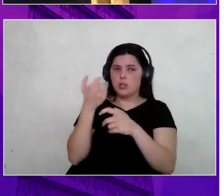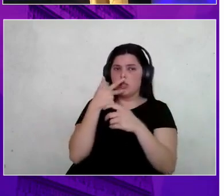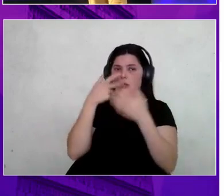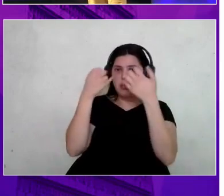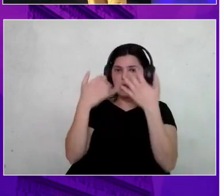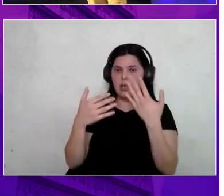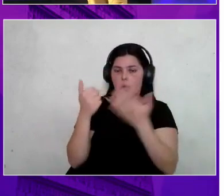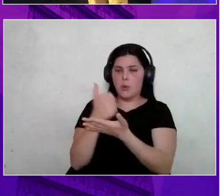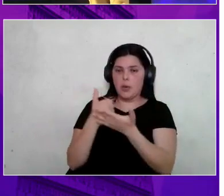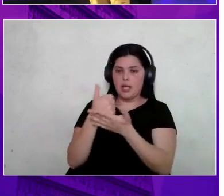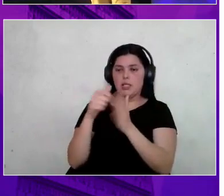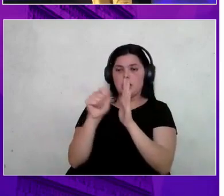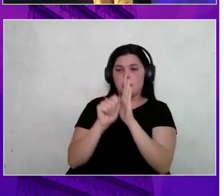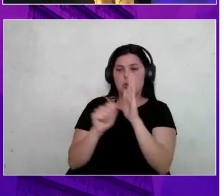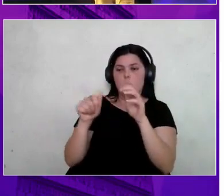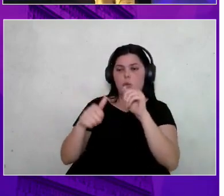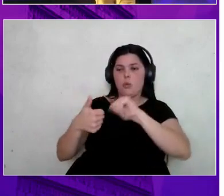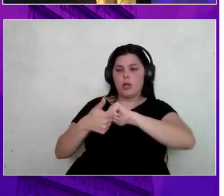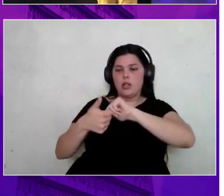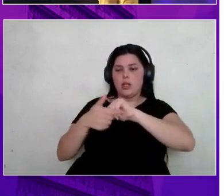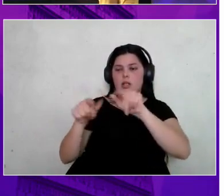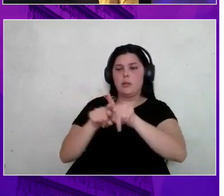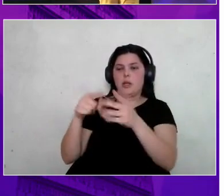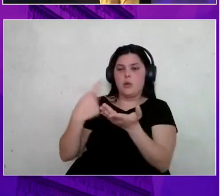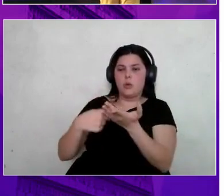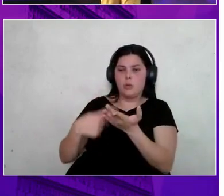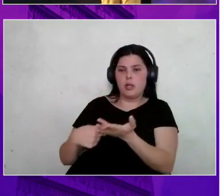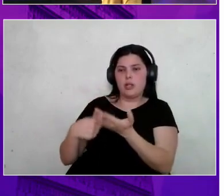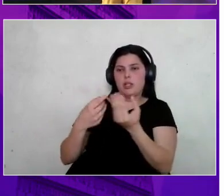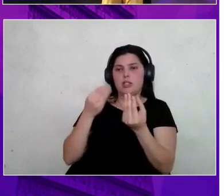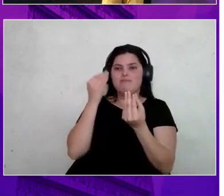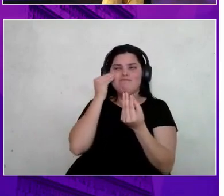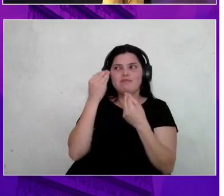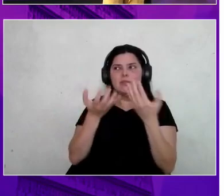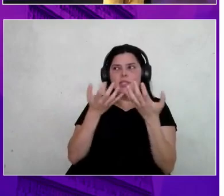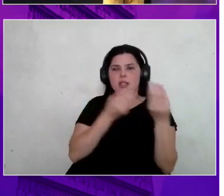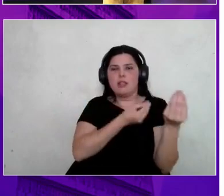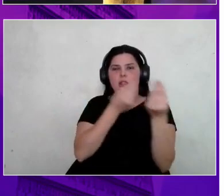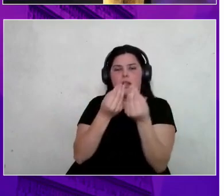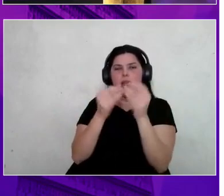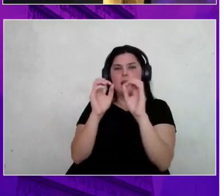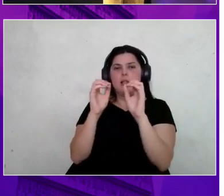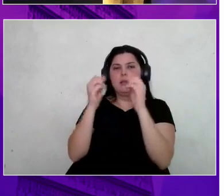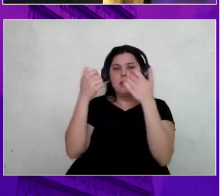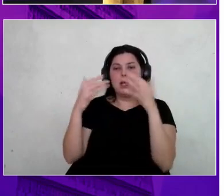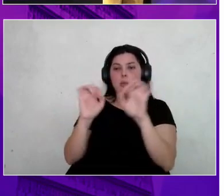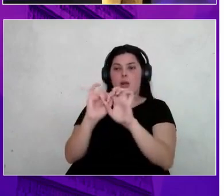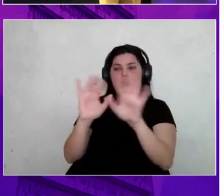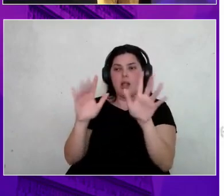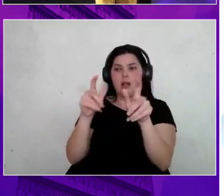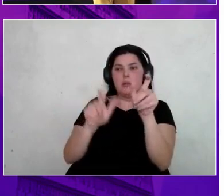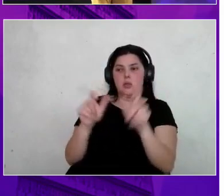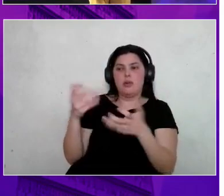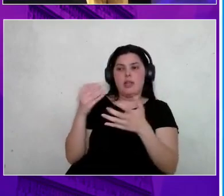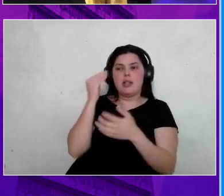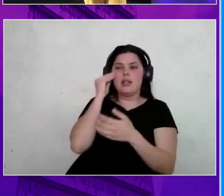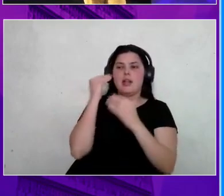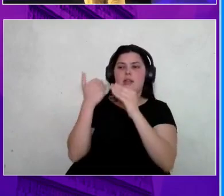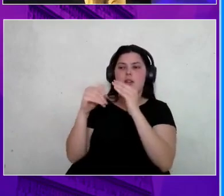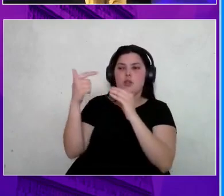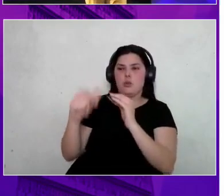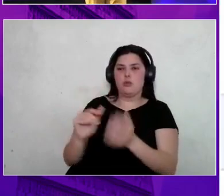de qualidade e nos acordos que a gente tentou entregar, né? Então deixamos bem claro isso para quem quiser fazer o reenvio.